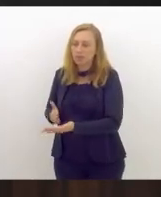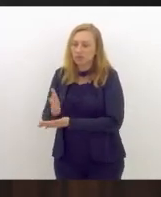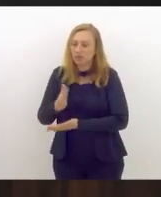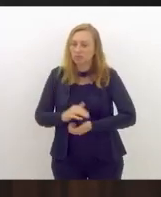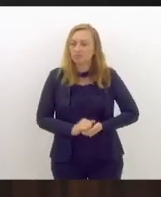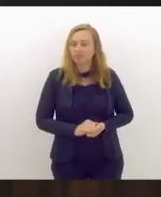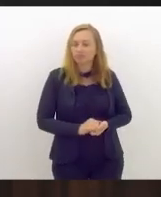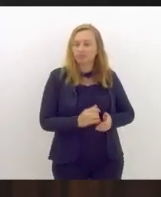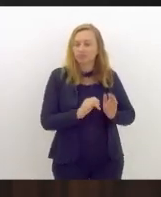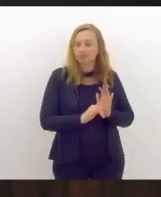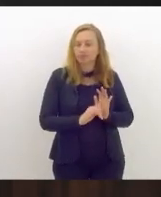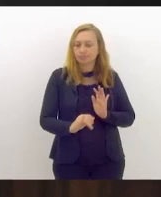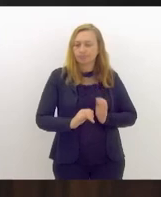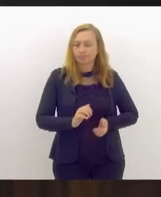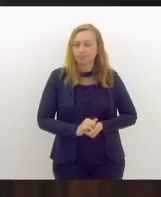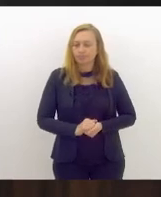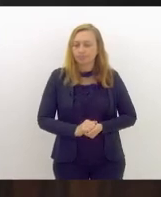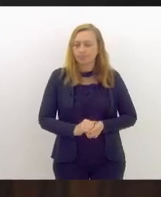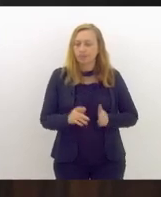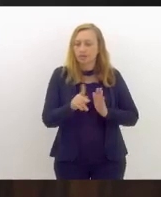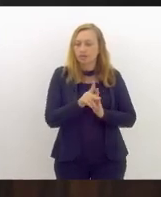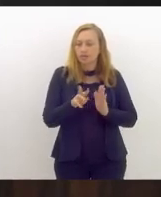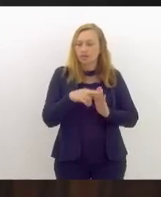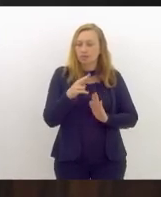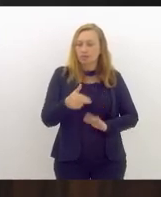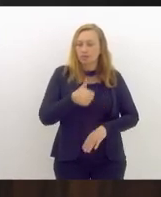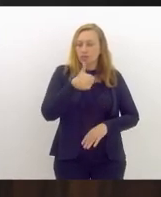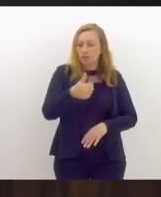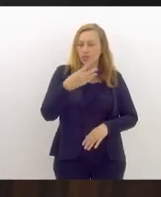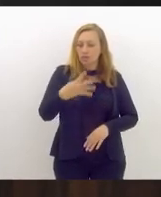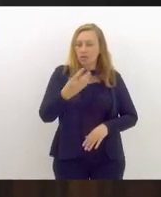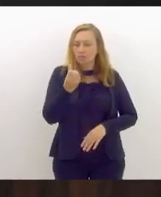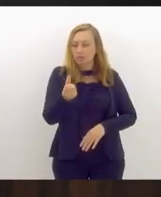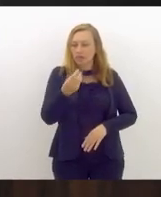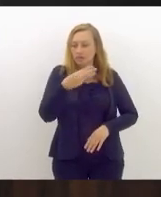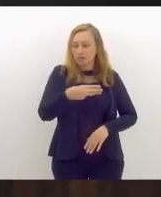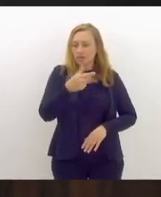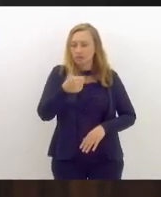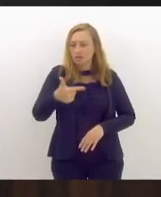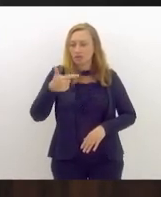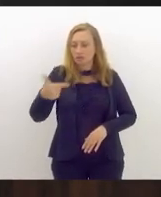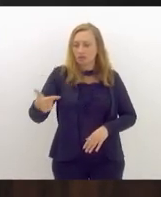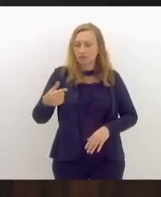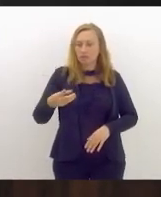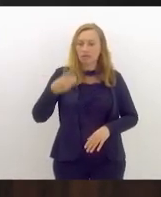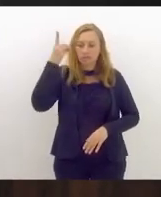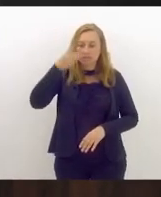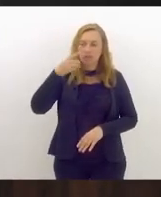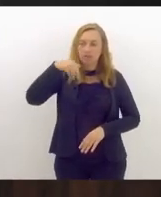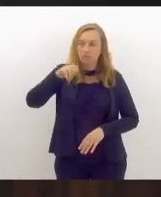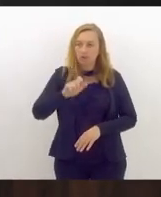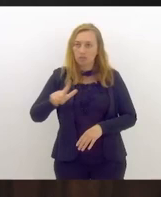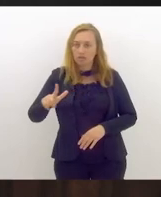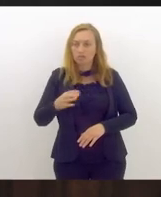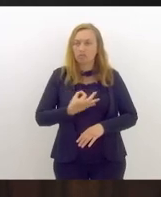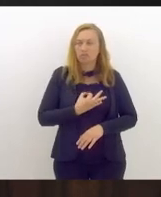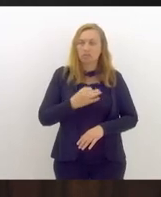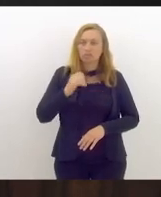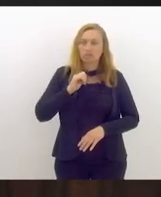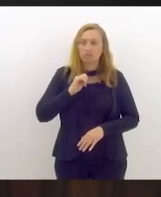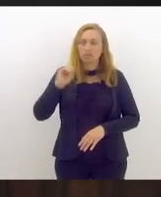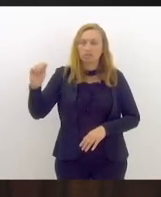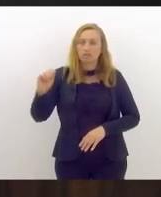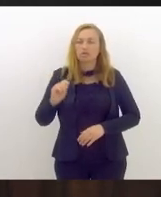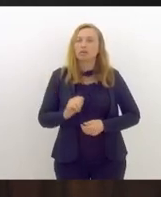estão, aprovada, vai a promulgação. Projeto de resolução 1463 de 22, de autoria do deputado Noel de Carvalho. Concede medalha Tiradentes, seu